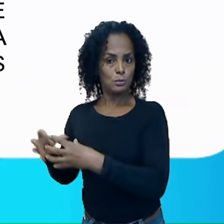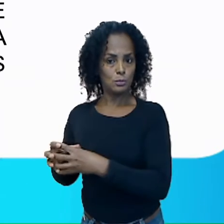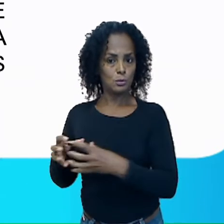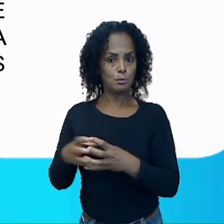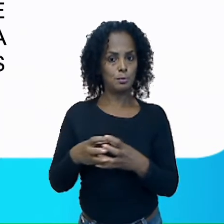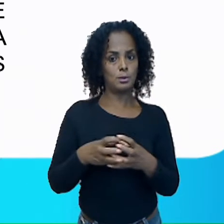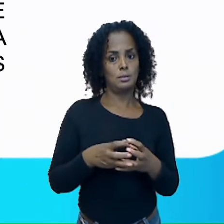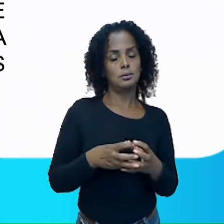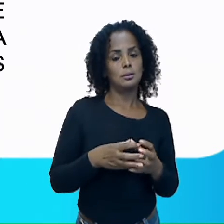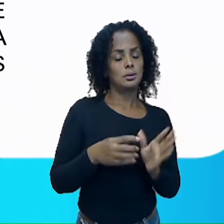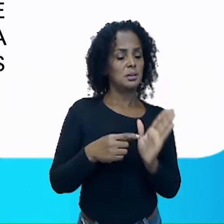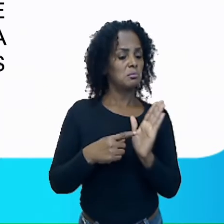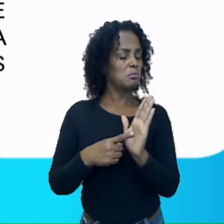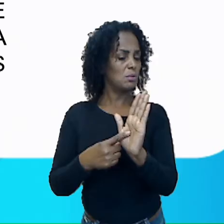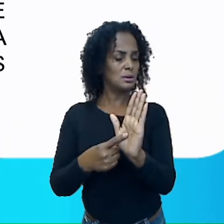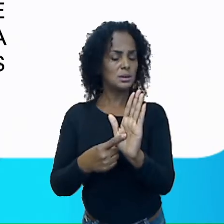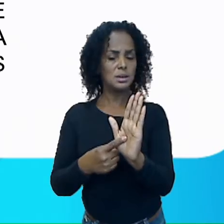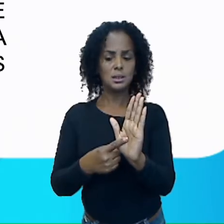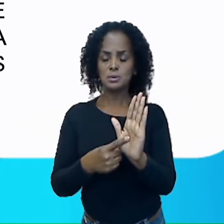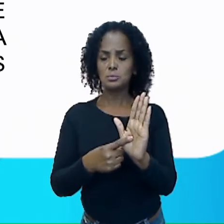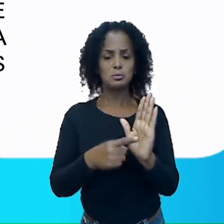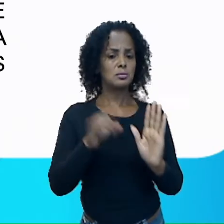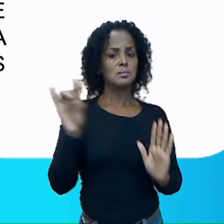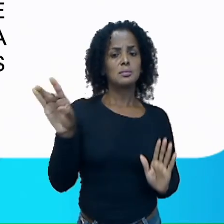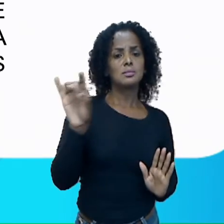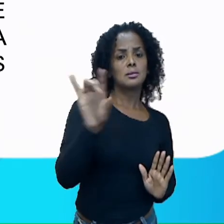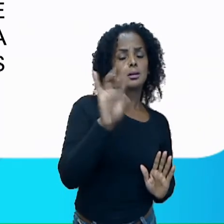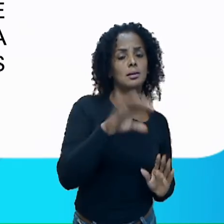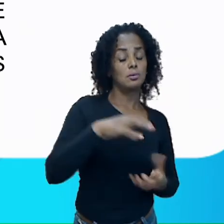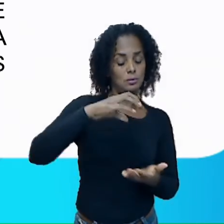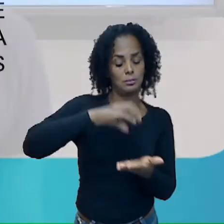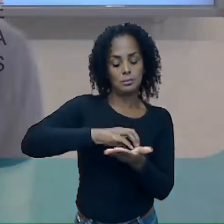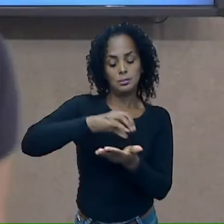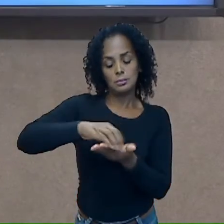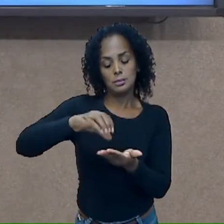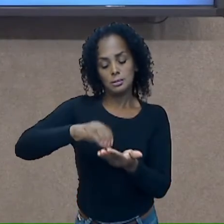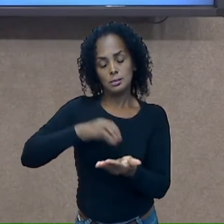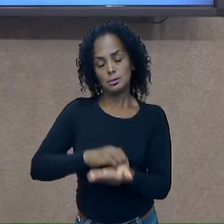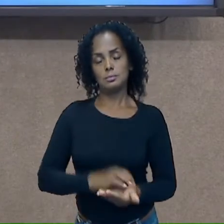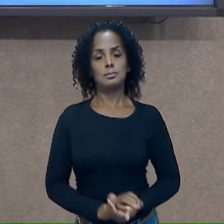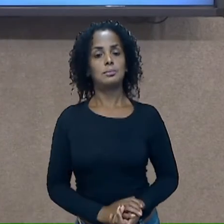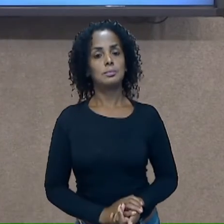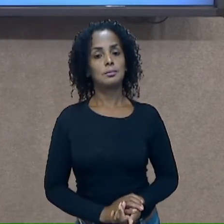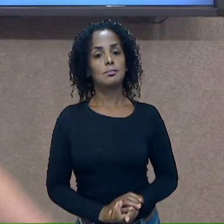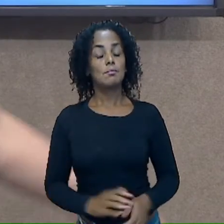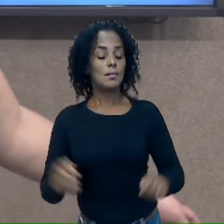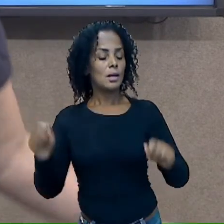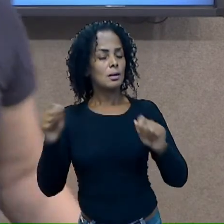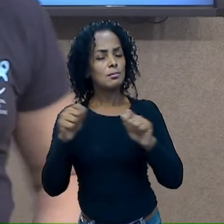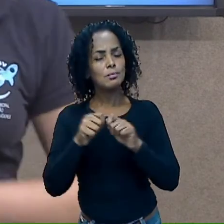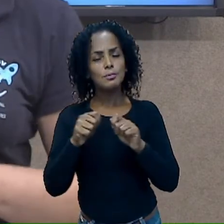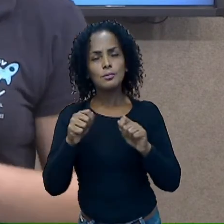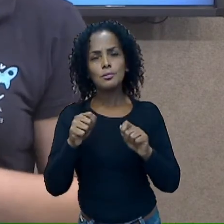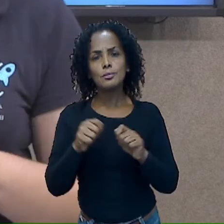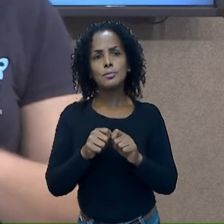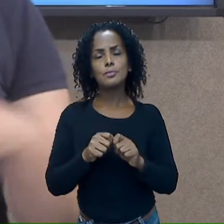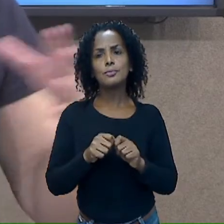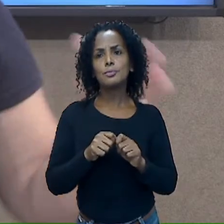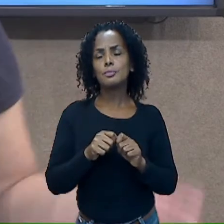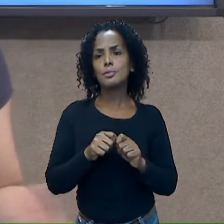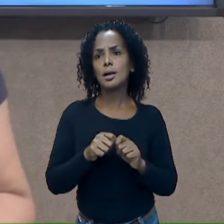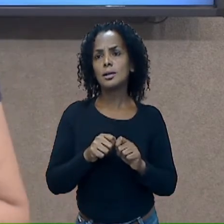posição hierárquica das entidades mais importantes na tribo. Ou seja, eles fazem questão